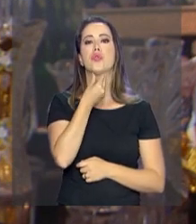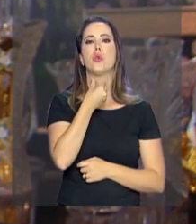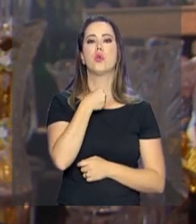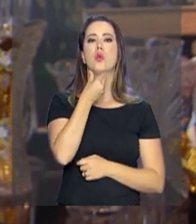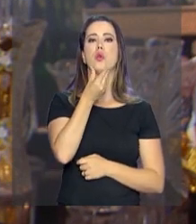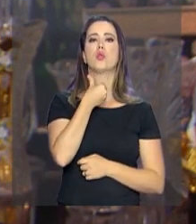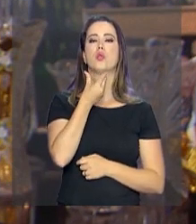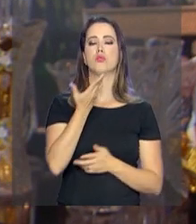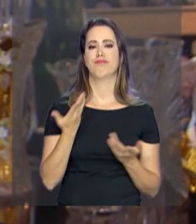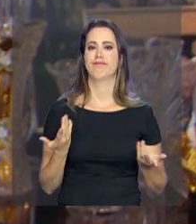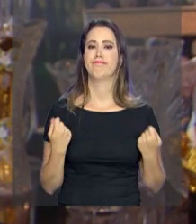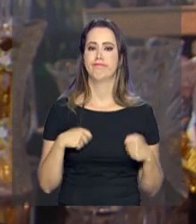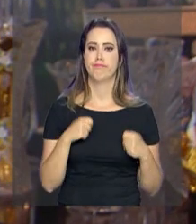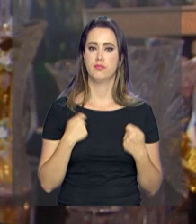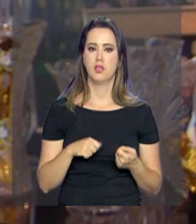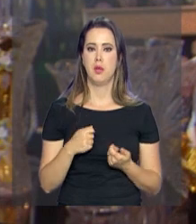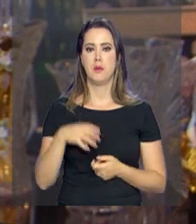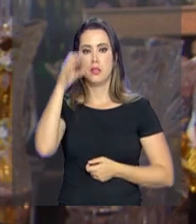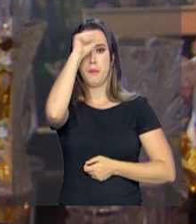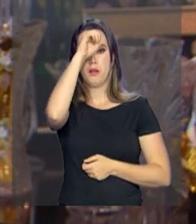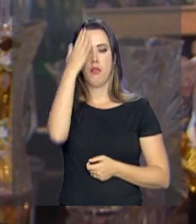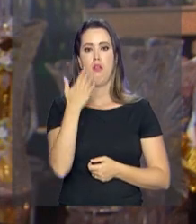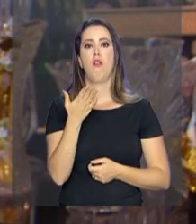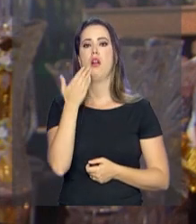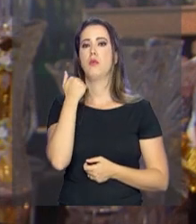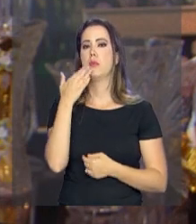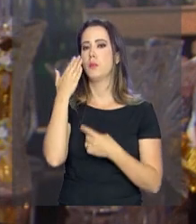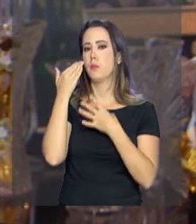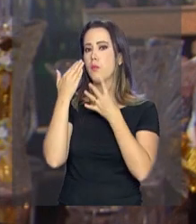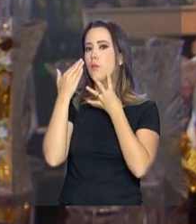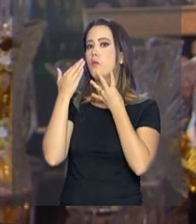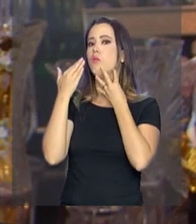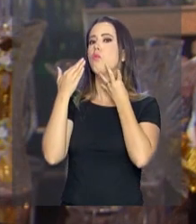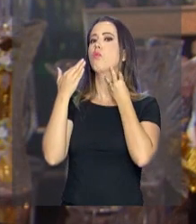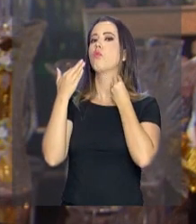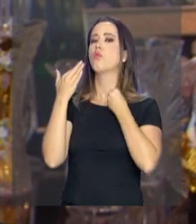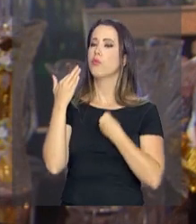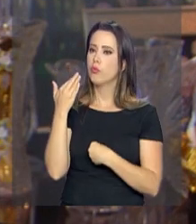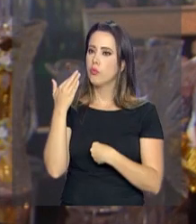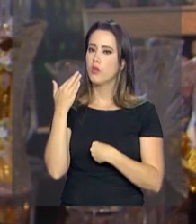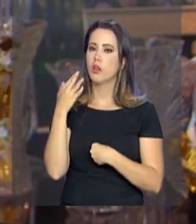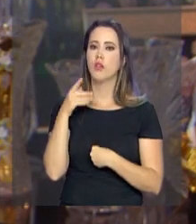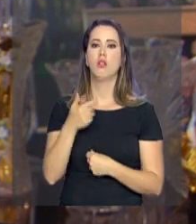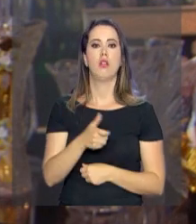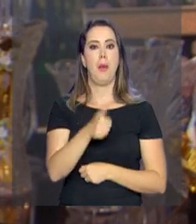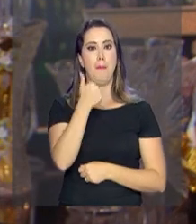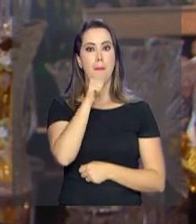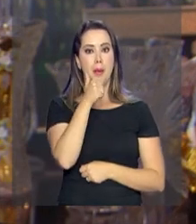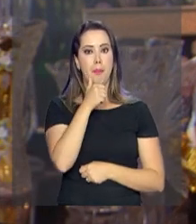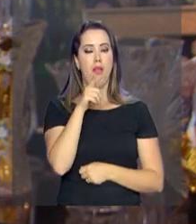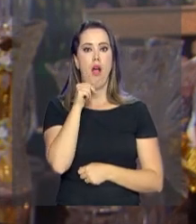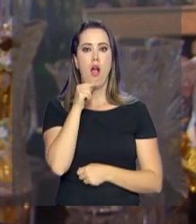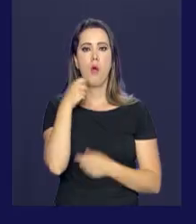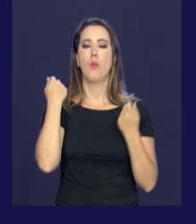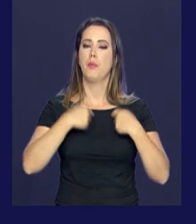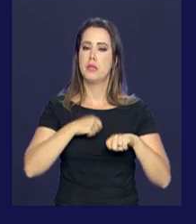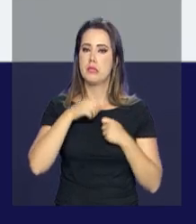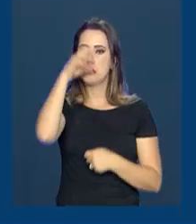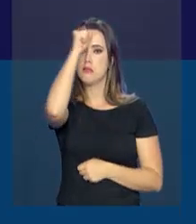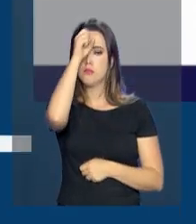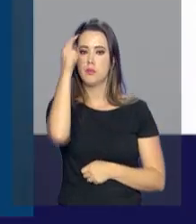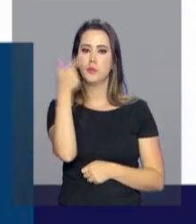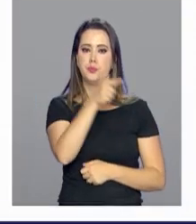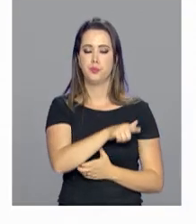quem quer prender se alimentar a tomar água a gente tem que aprender o